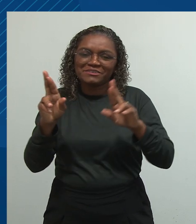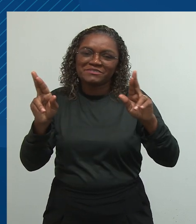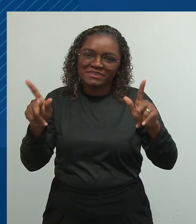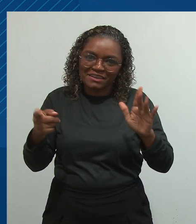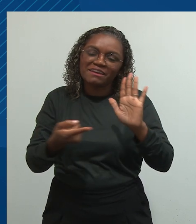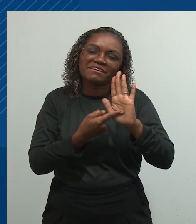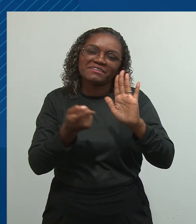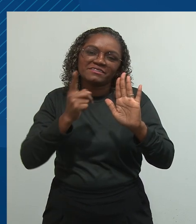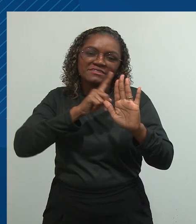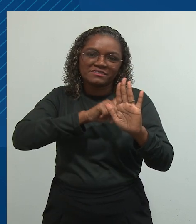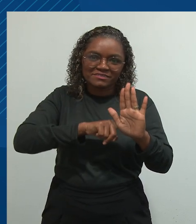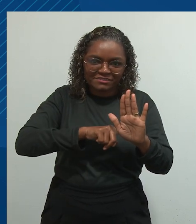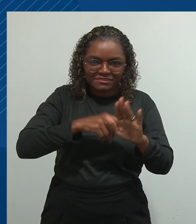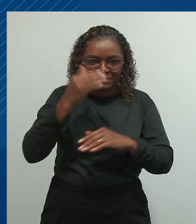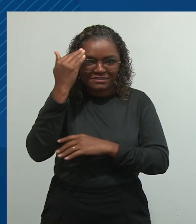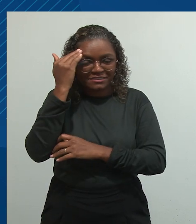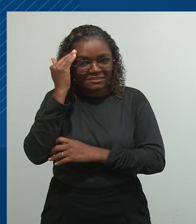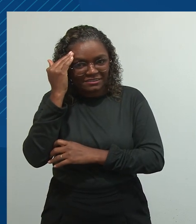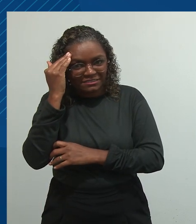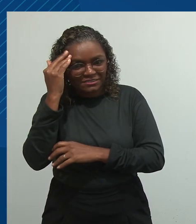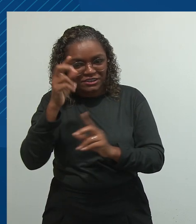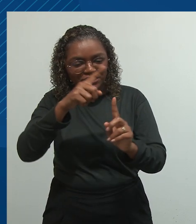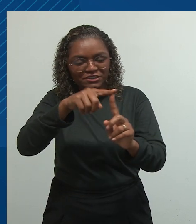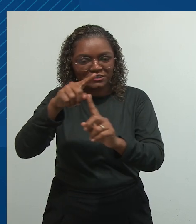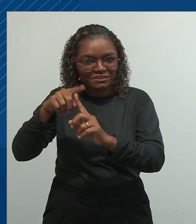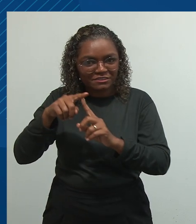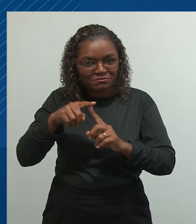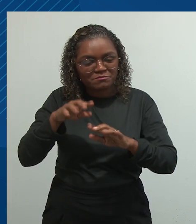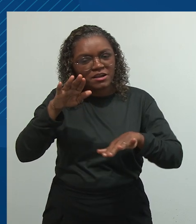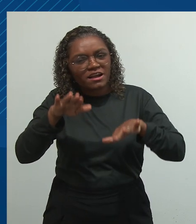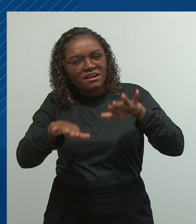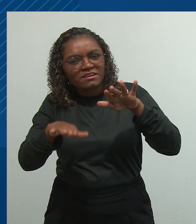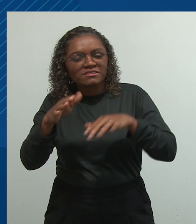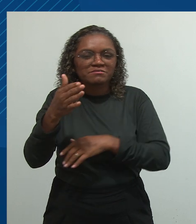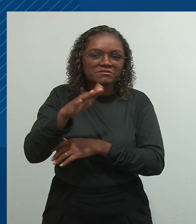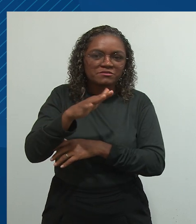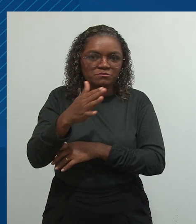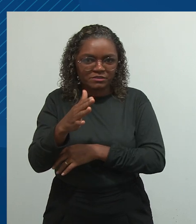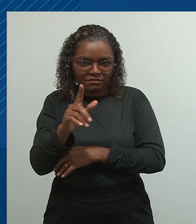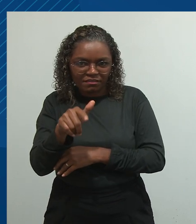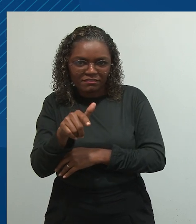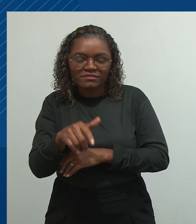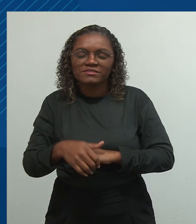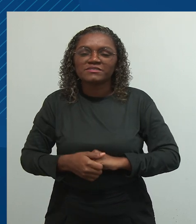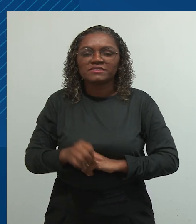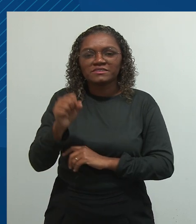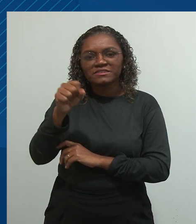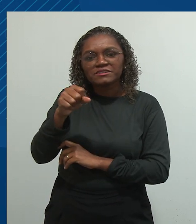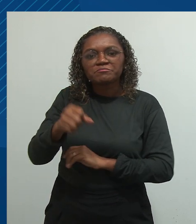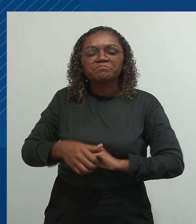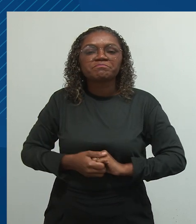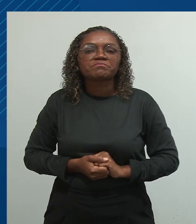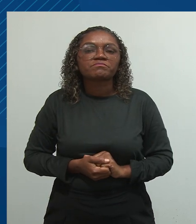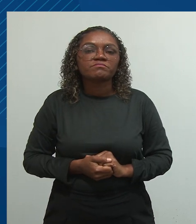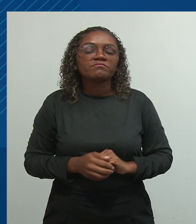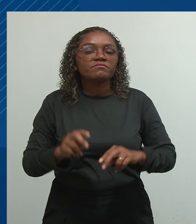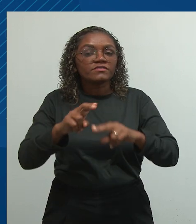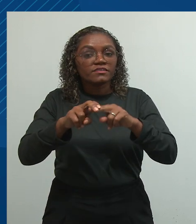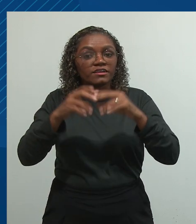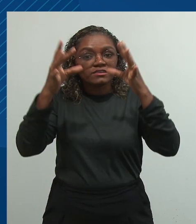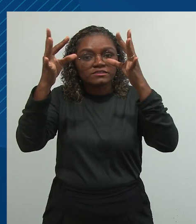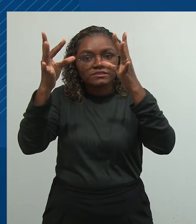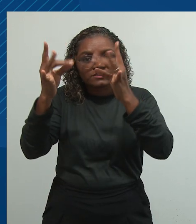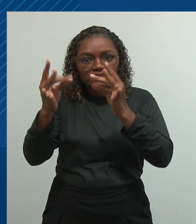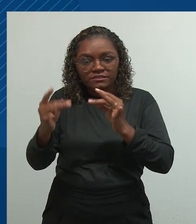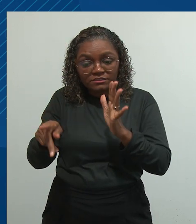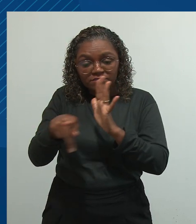aprender né, as formas geométricas. Mas seria mais ou menos assim que funciona, né? E assim, a descrição